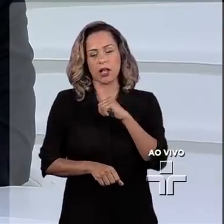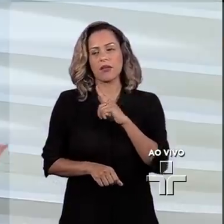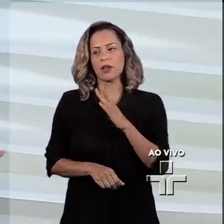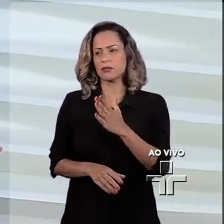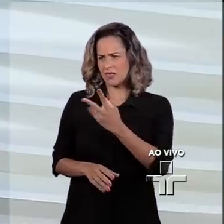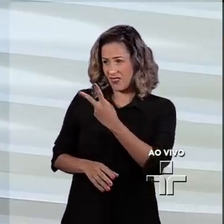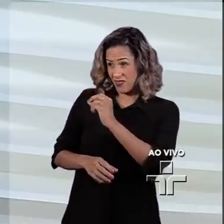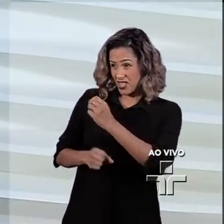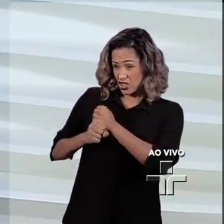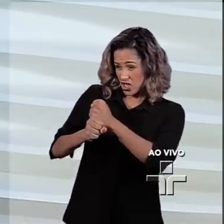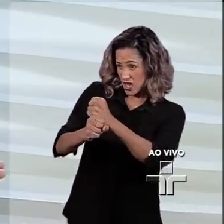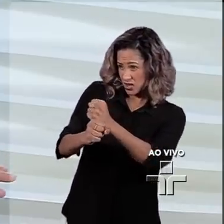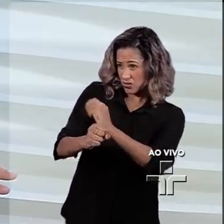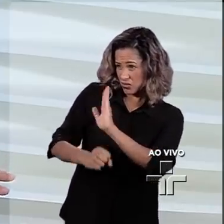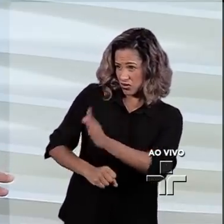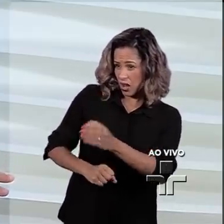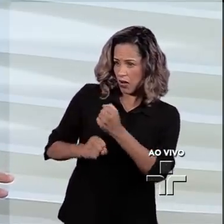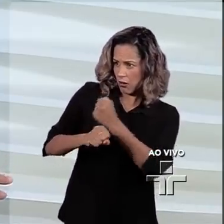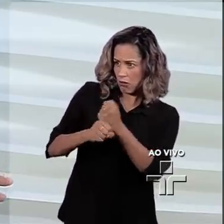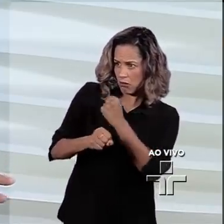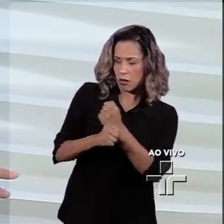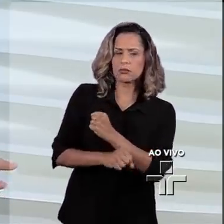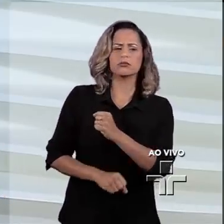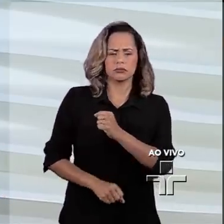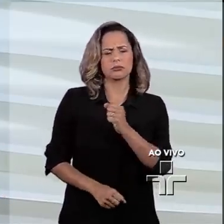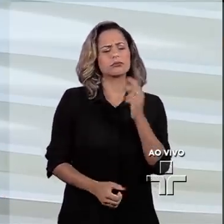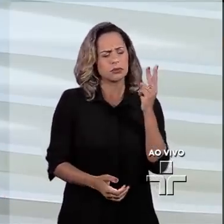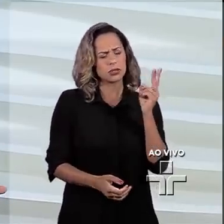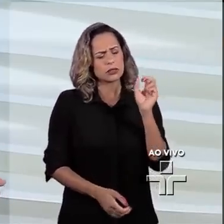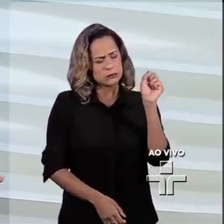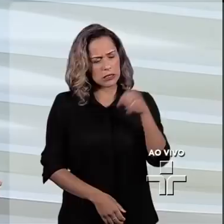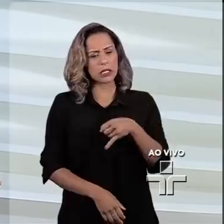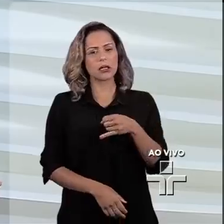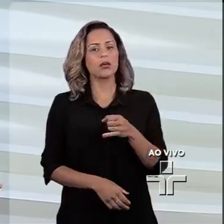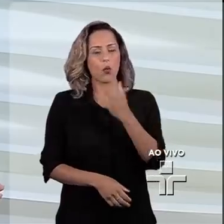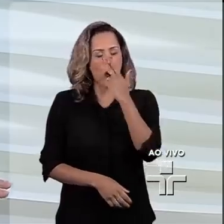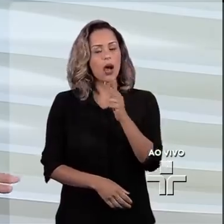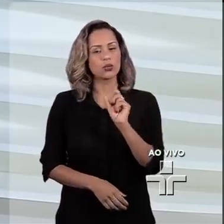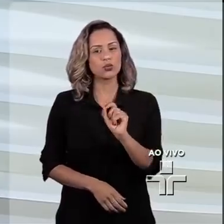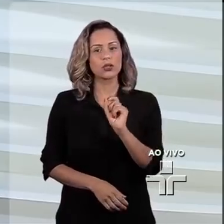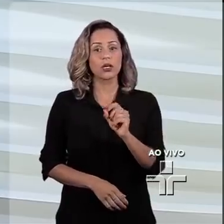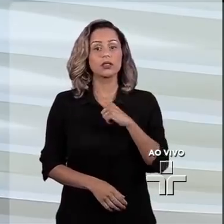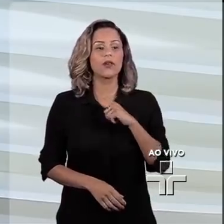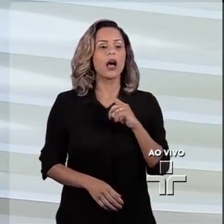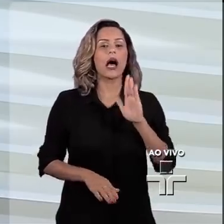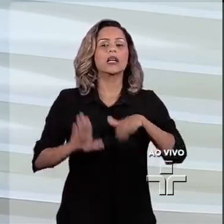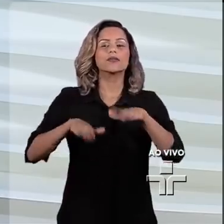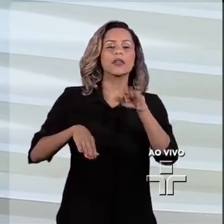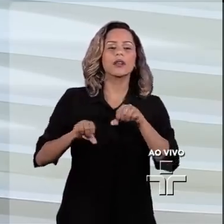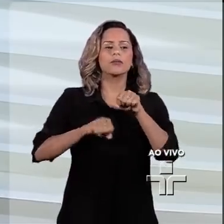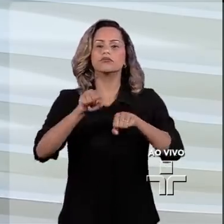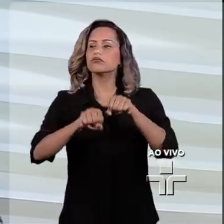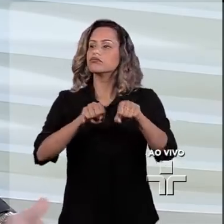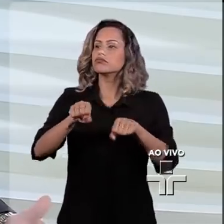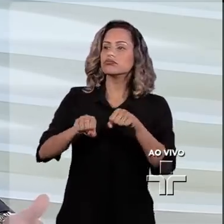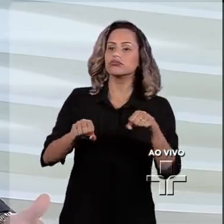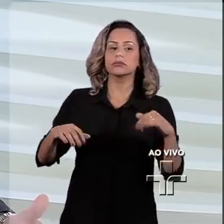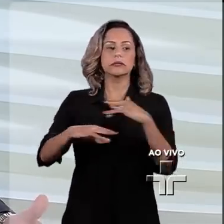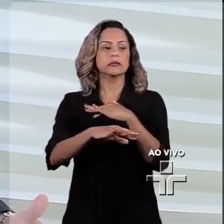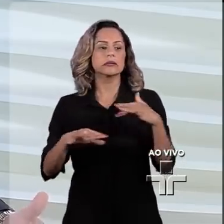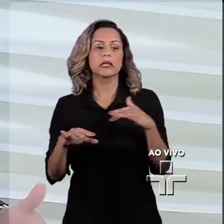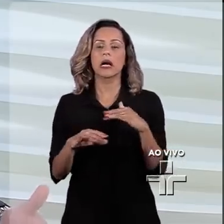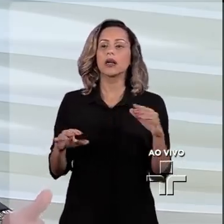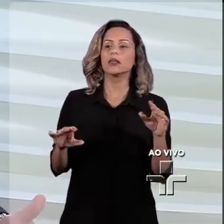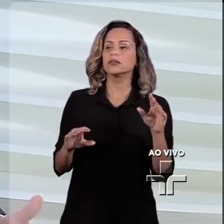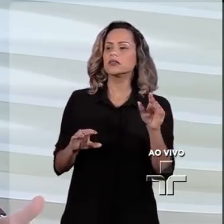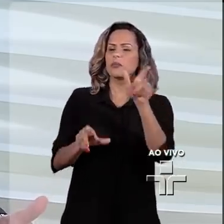quilômetros. Eu também continuo achando. Aliás, você passa pela cidade e costuma escutar um monte de gente dizendo que um dia abriu a porta da sua casa e